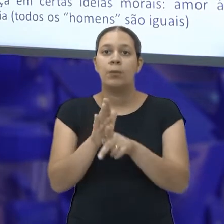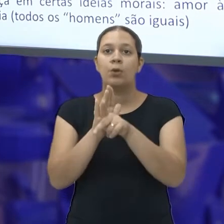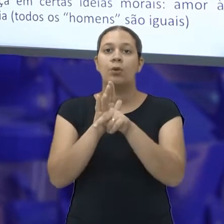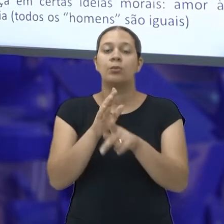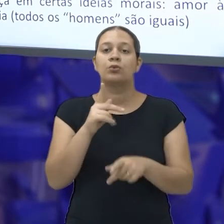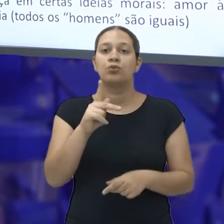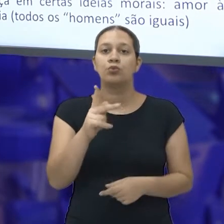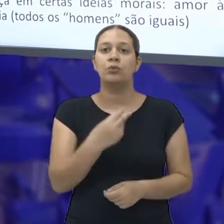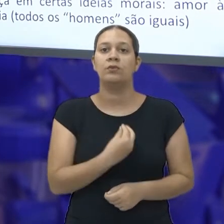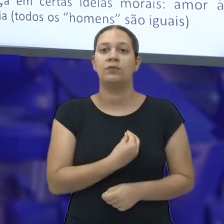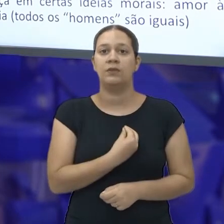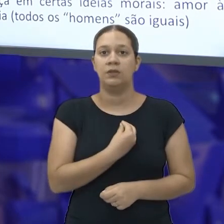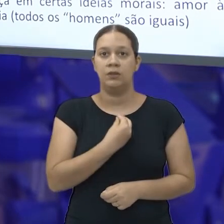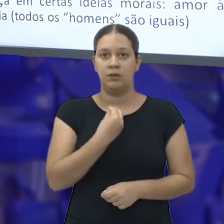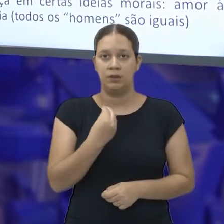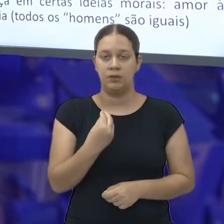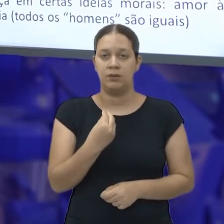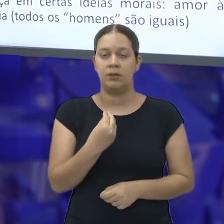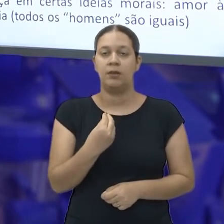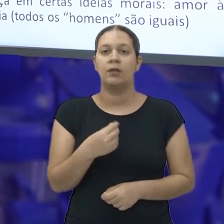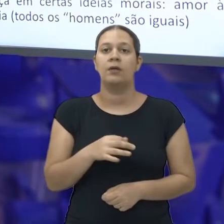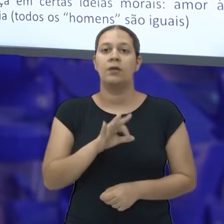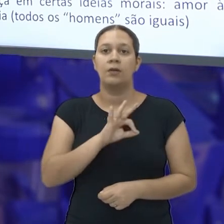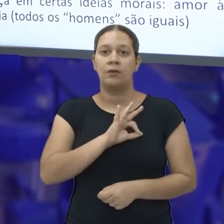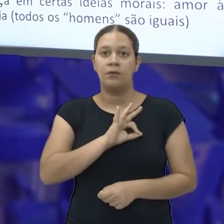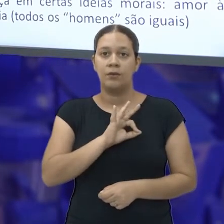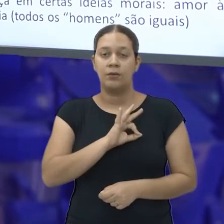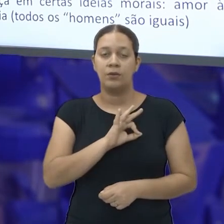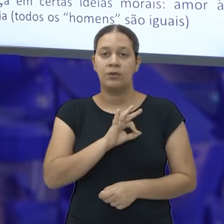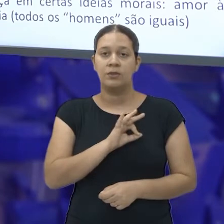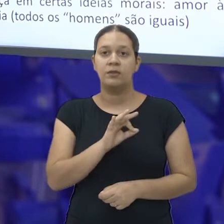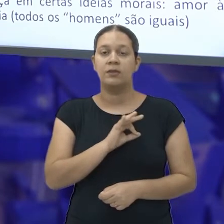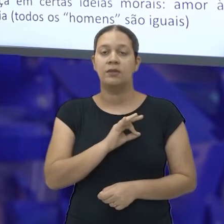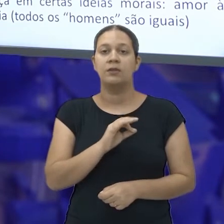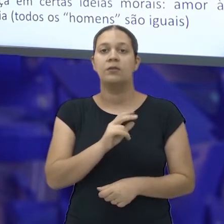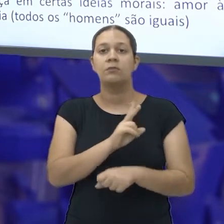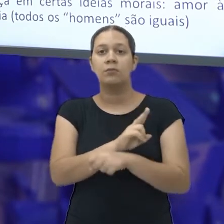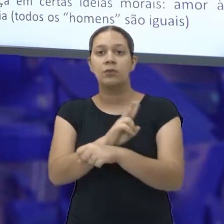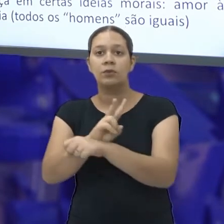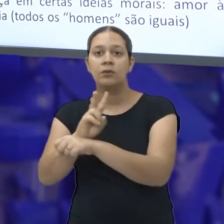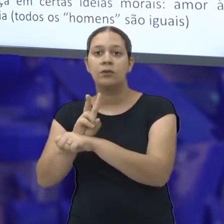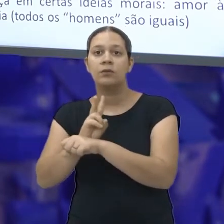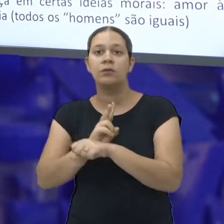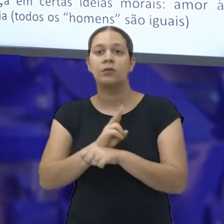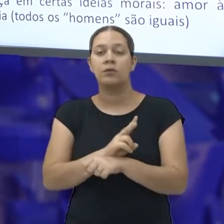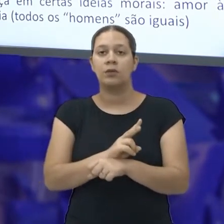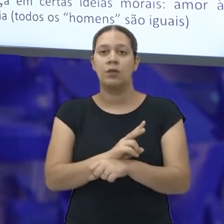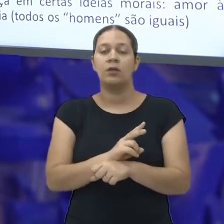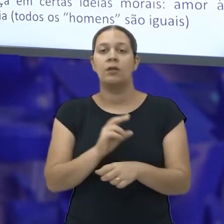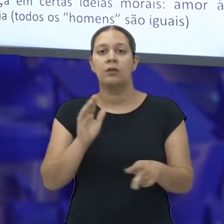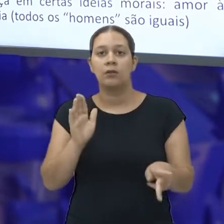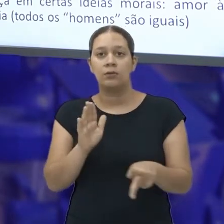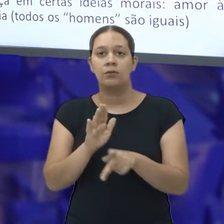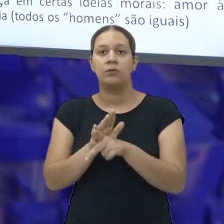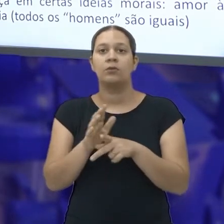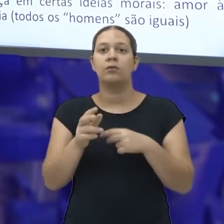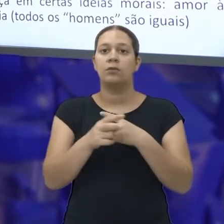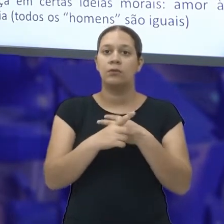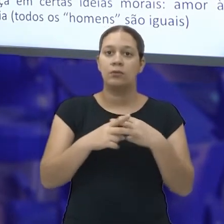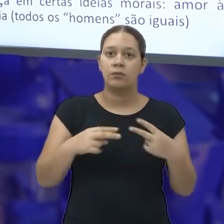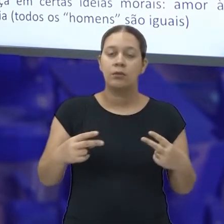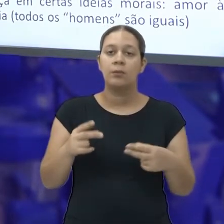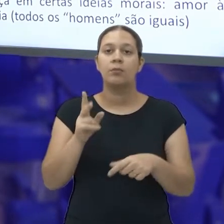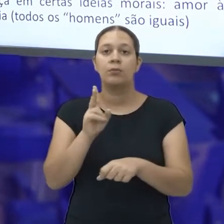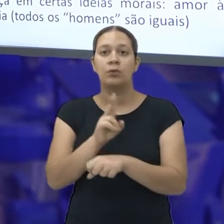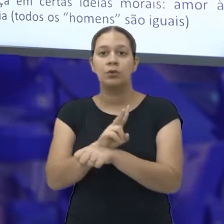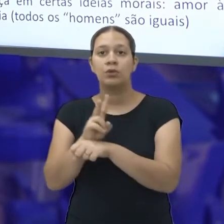um direito humano. Portanto, a polícia serve para proteger o seu direito à propriedade, o seu direito à